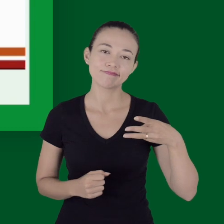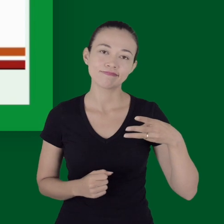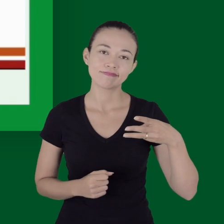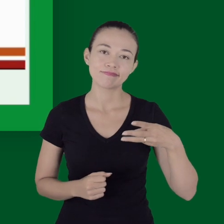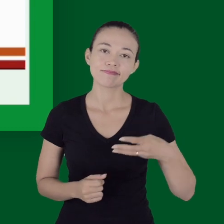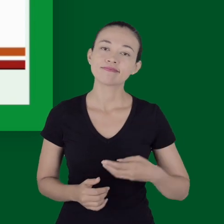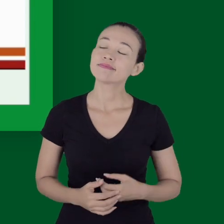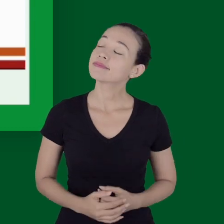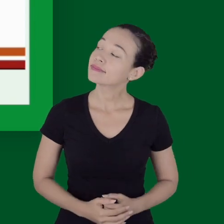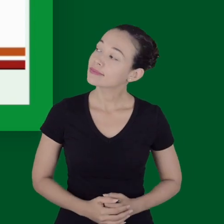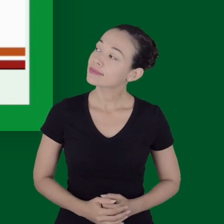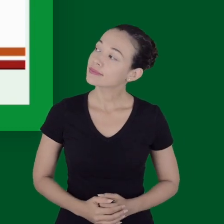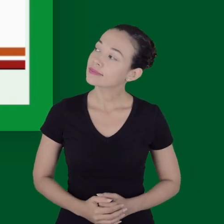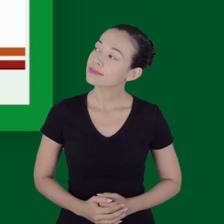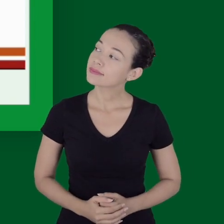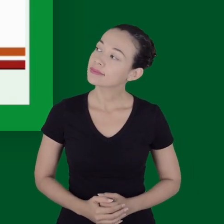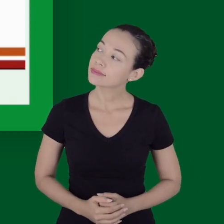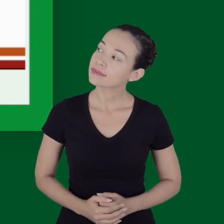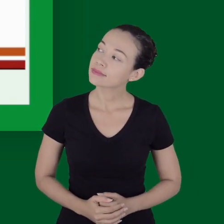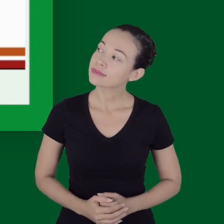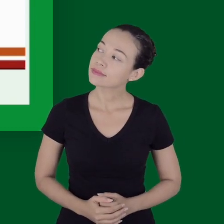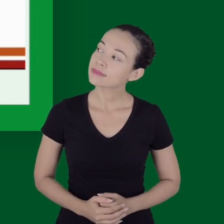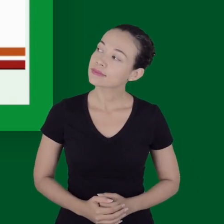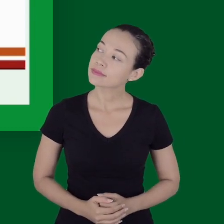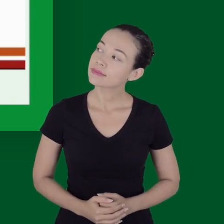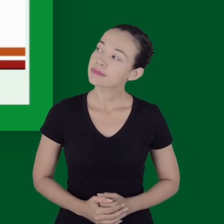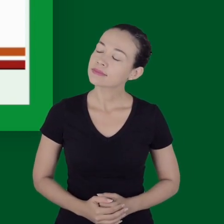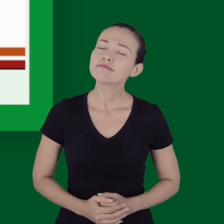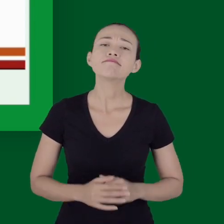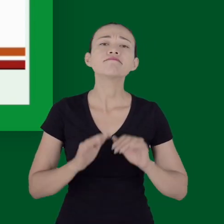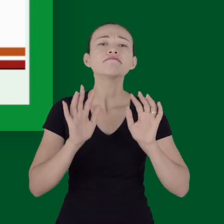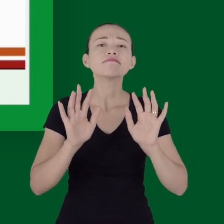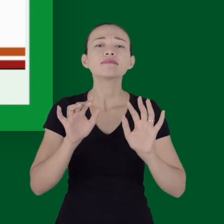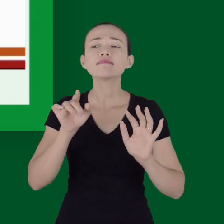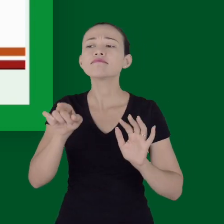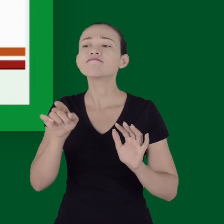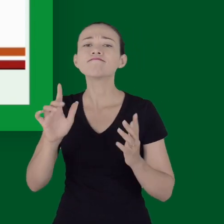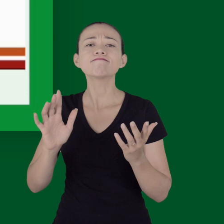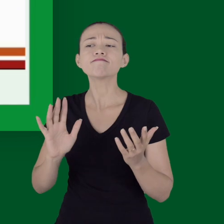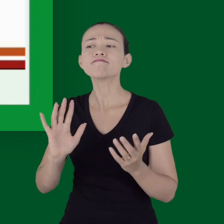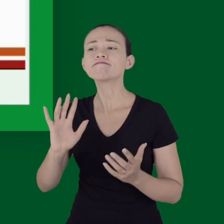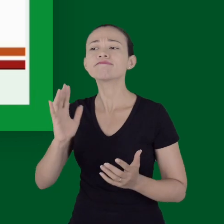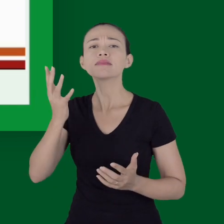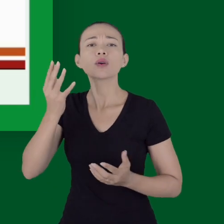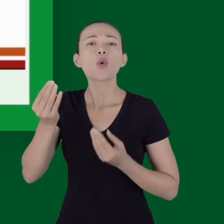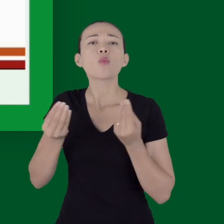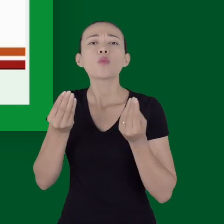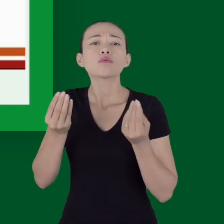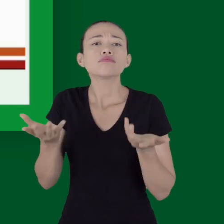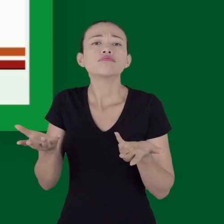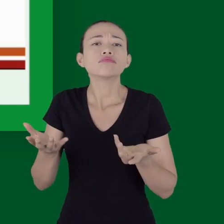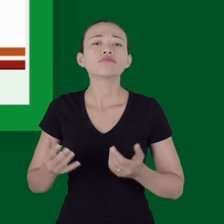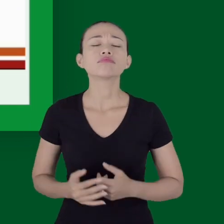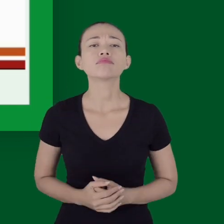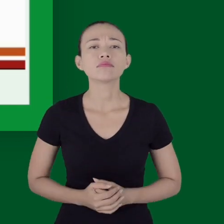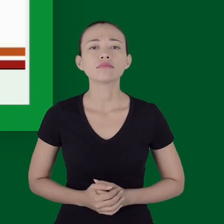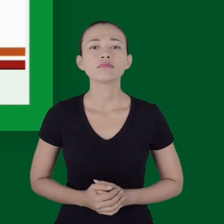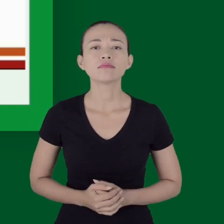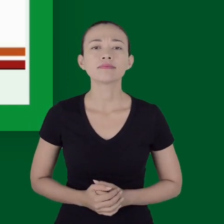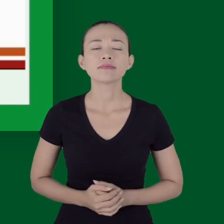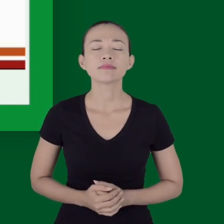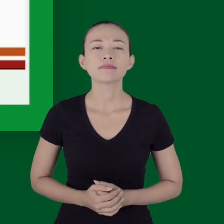nosso cenário ideal, né? Os desfechos não fatais sem morbidades. E como que